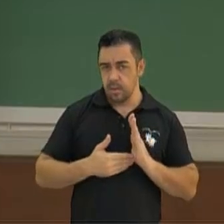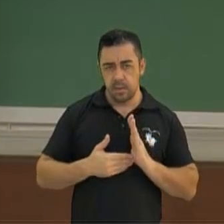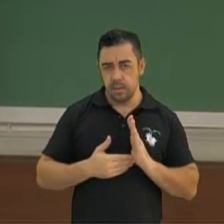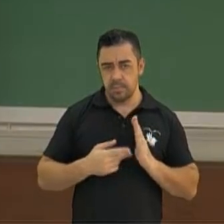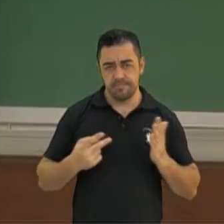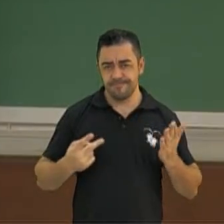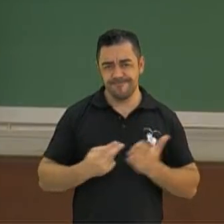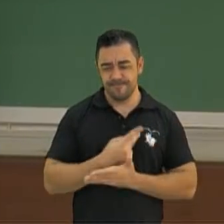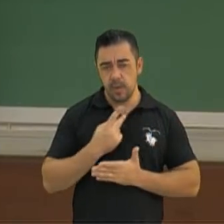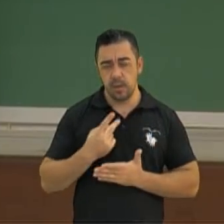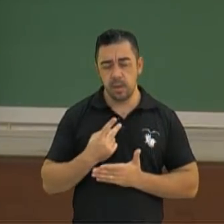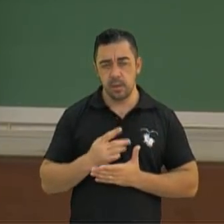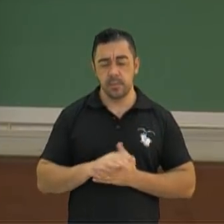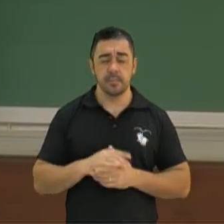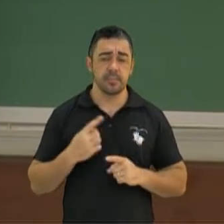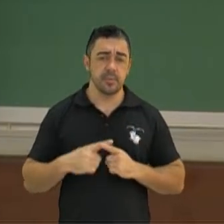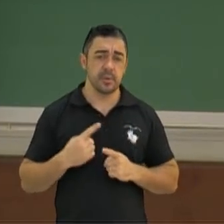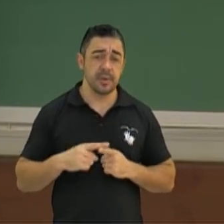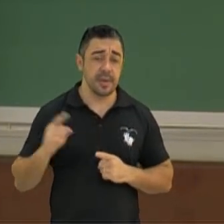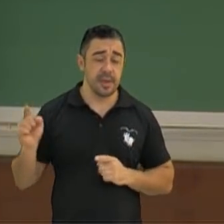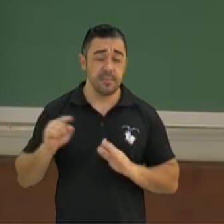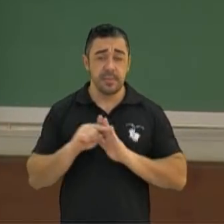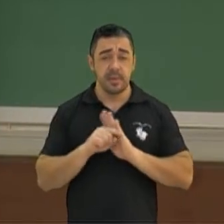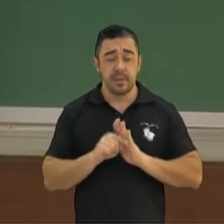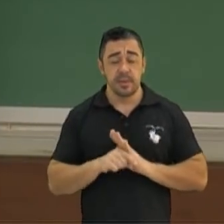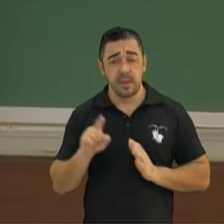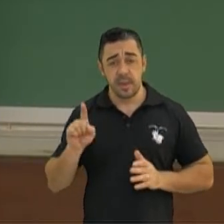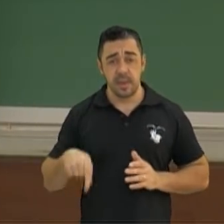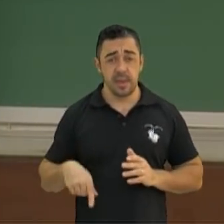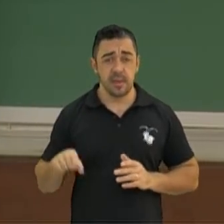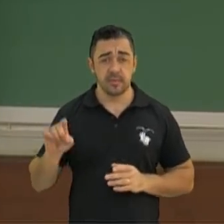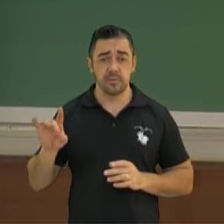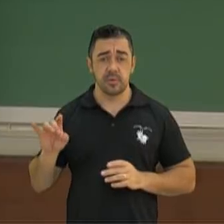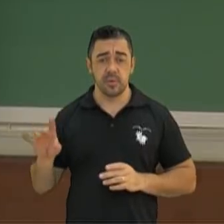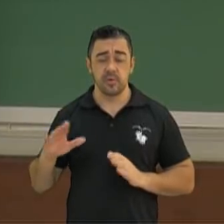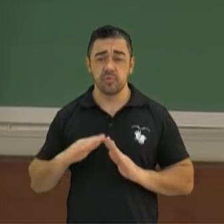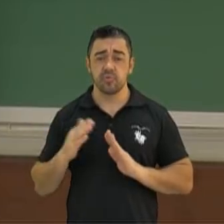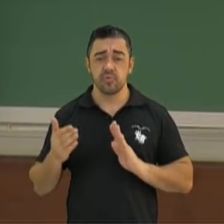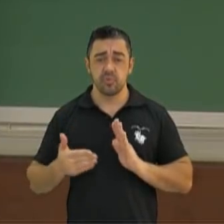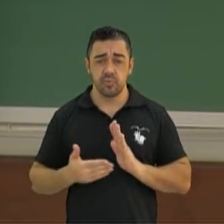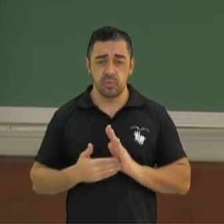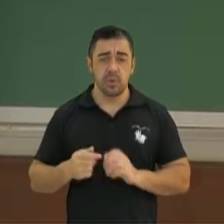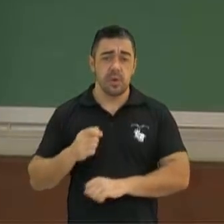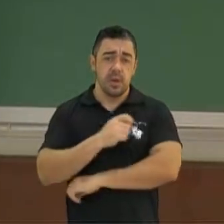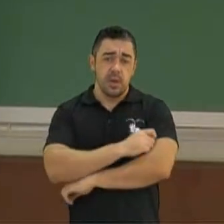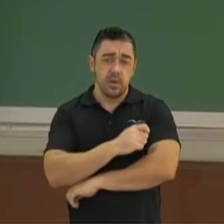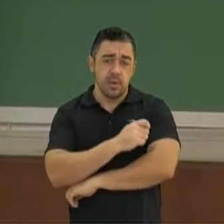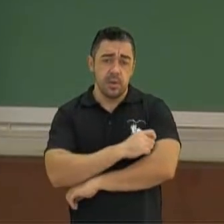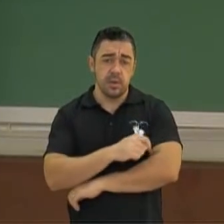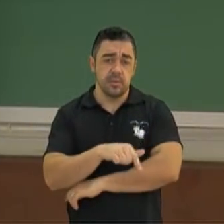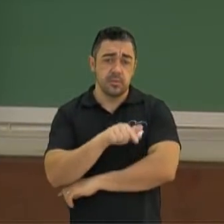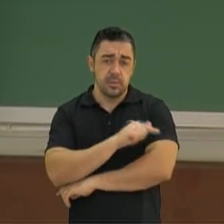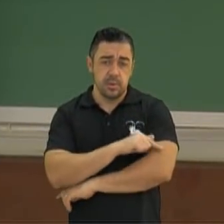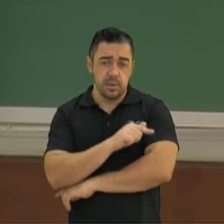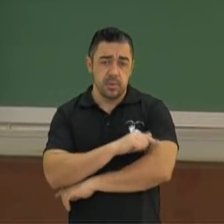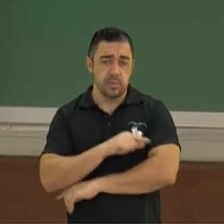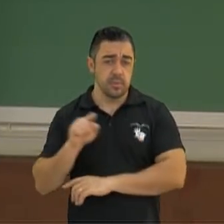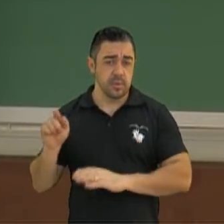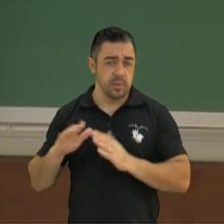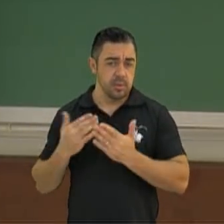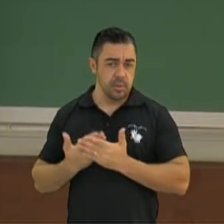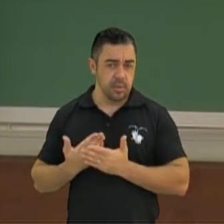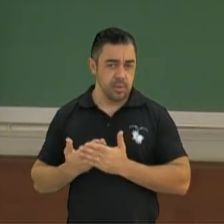está correta, né? Porque essa pesquisa foi realizada com todos os alunos do 7º ano desse